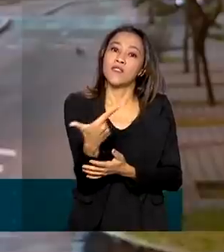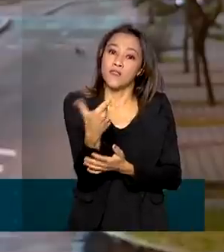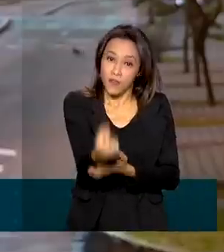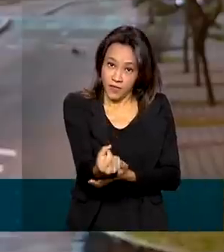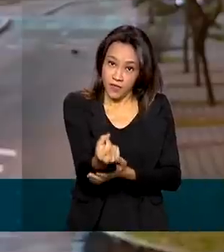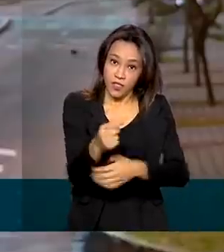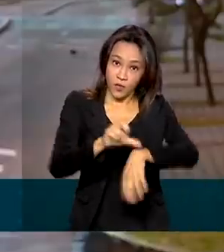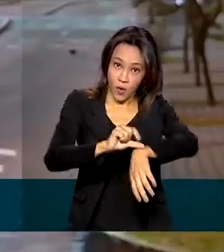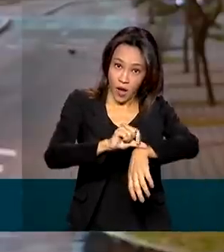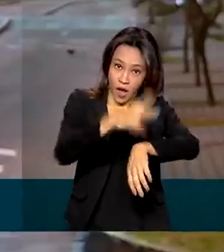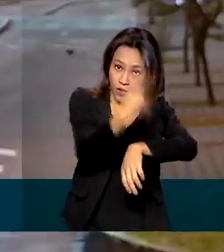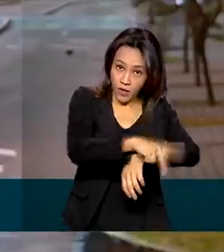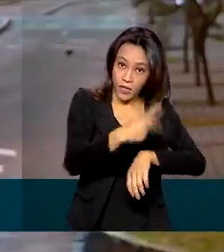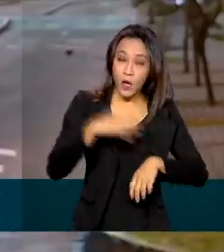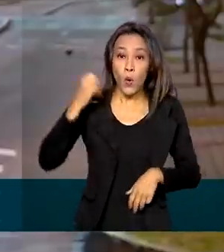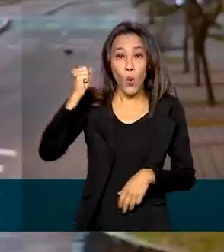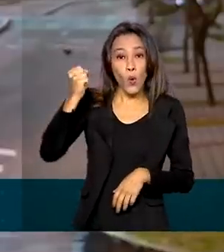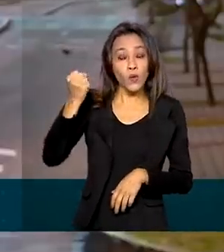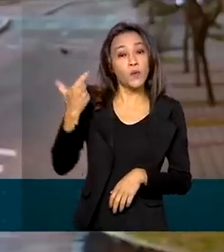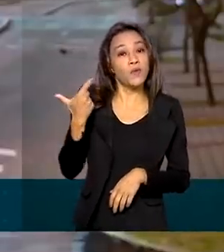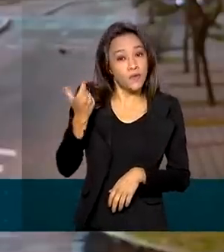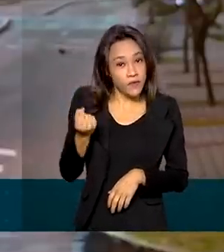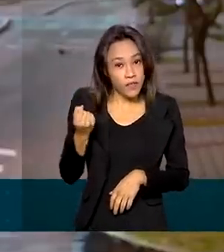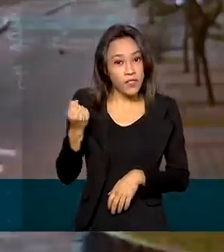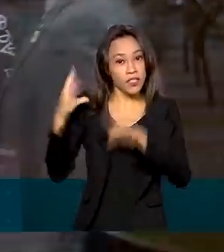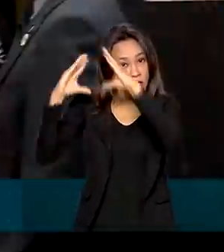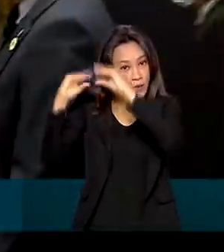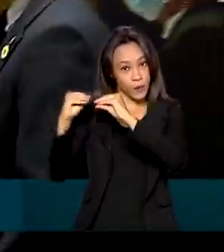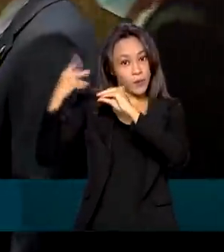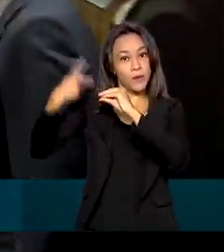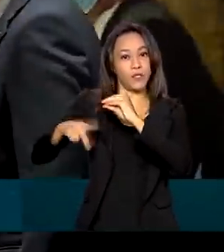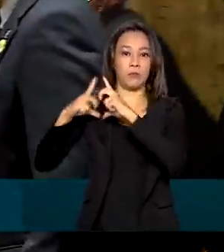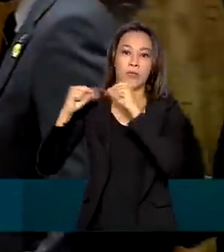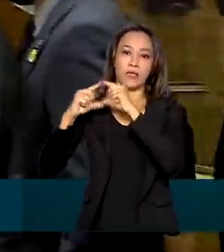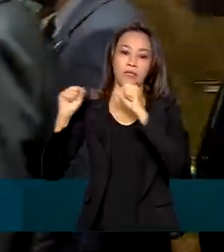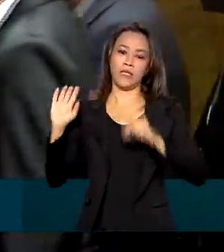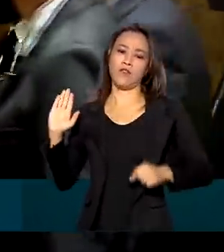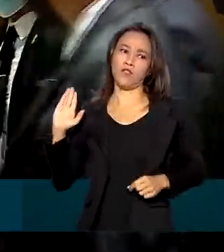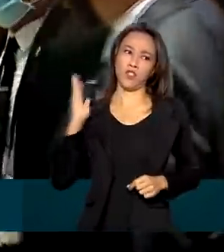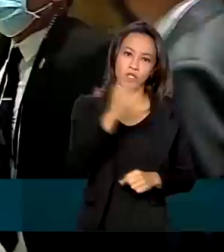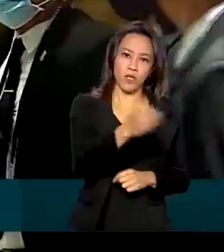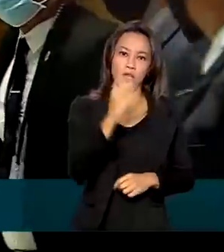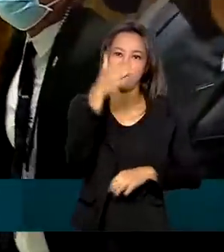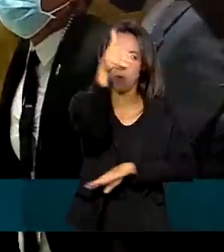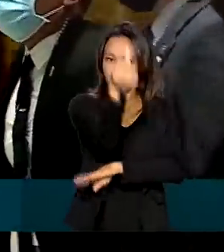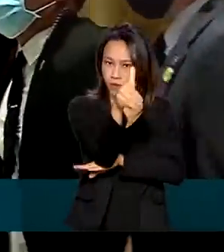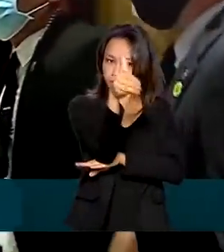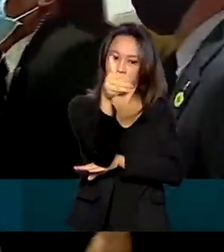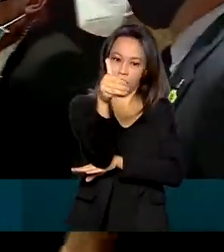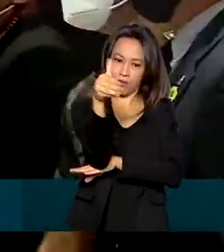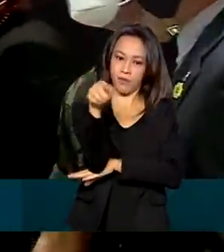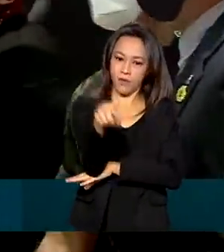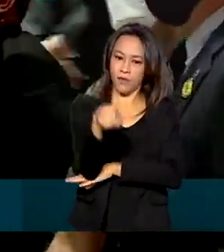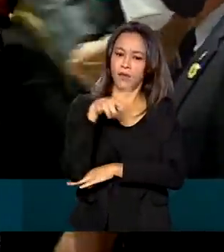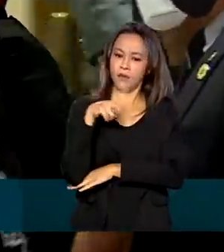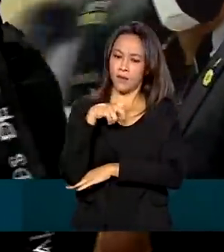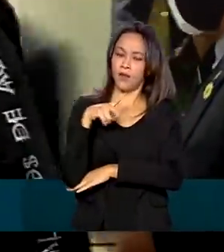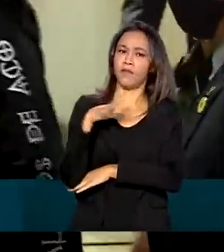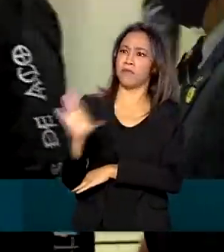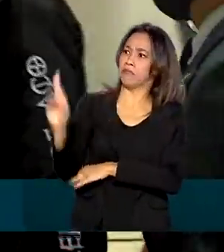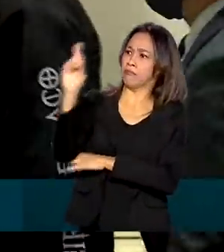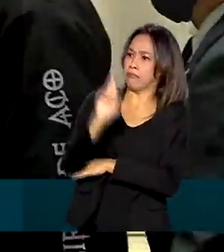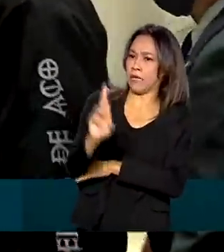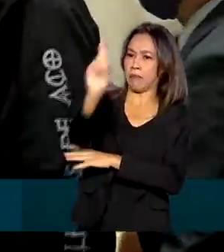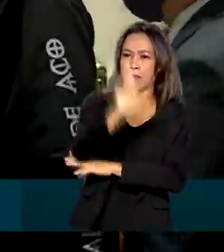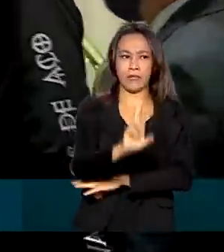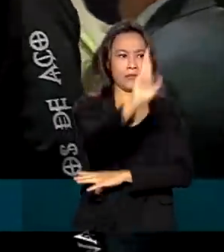Equador, 8h20 da noite no horário de Brasília. Ele seguiu direto para o hotel e foi recebido por representantes do